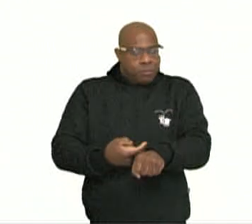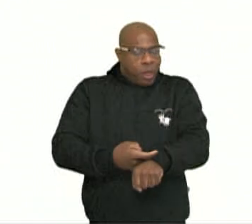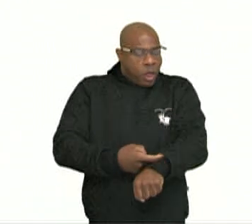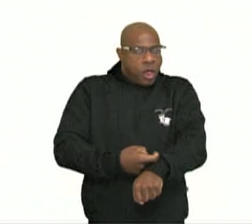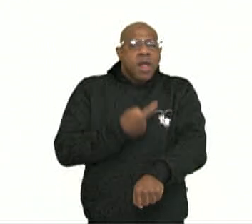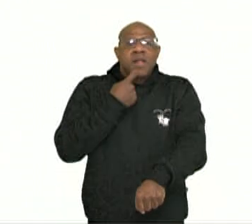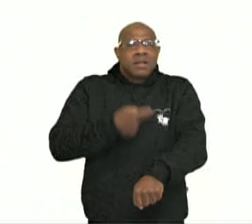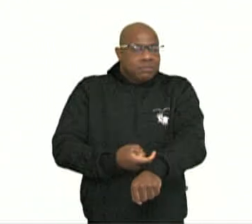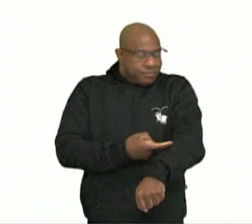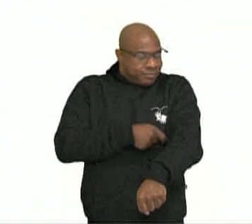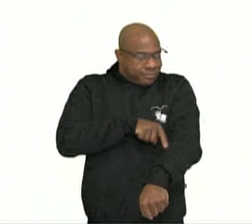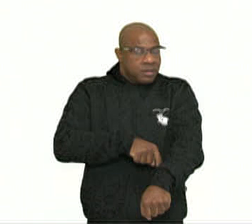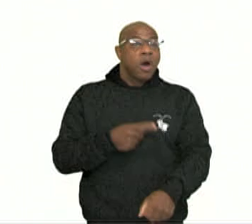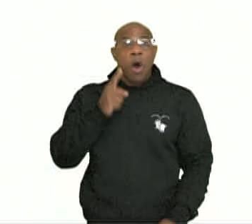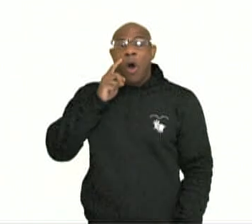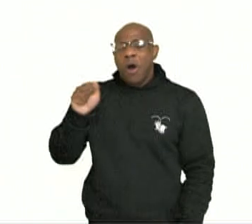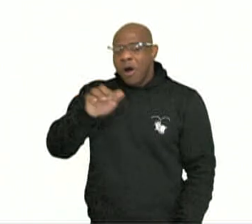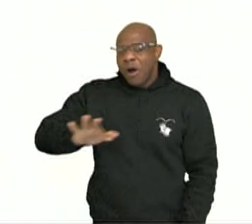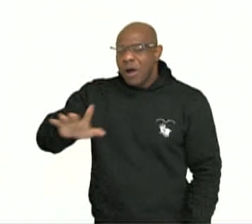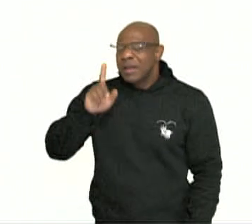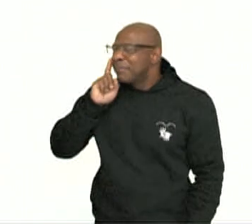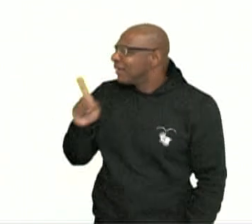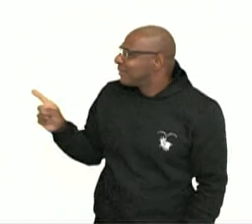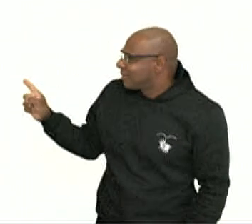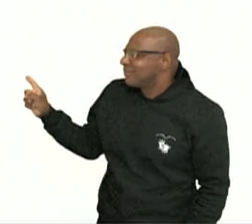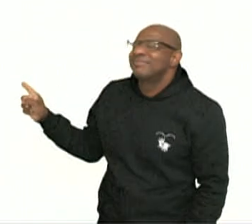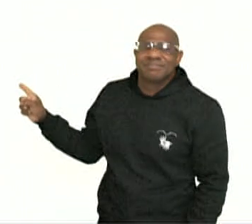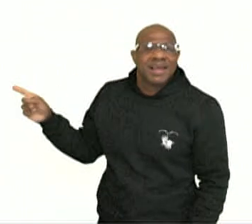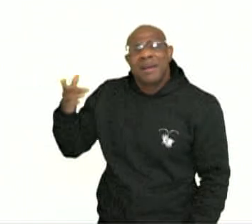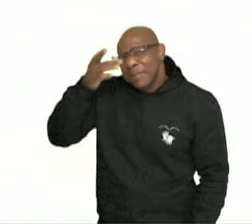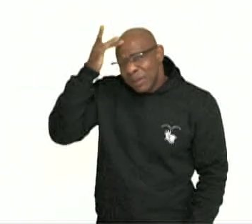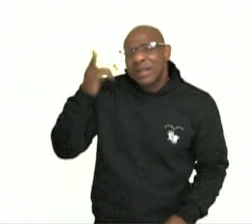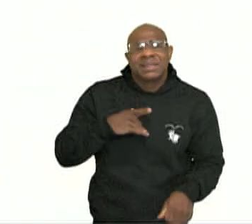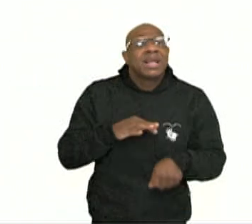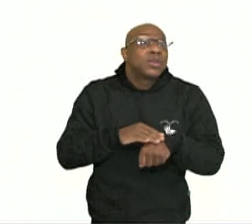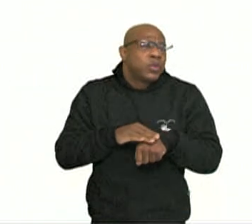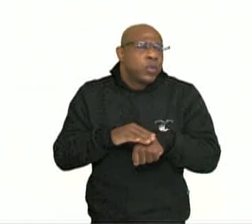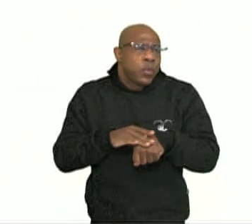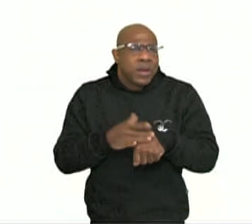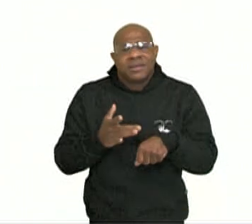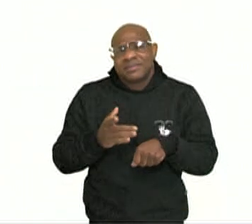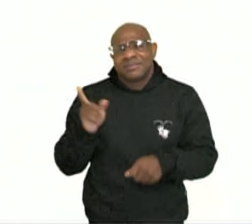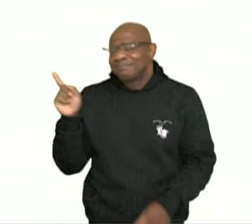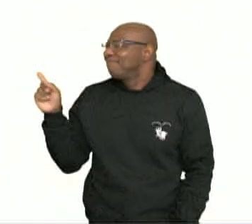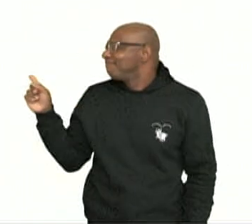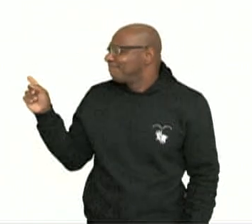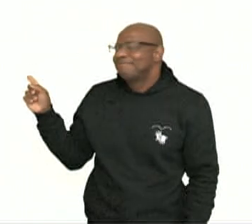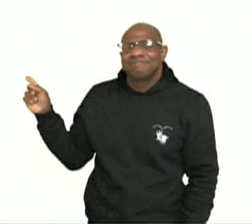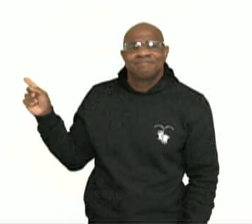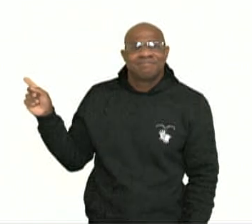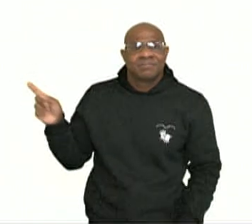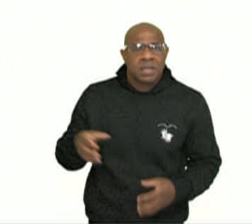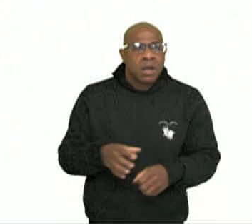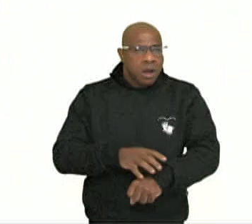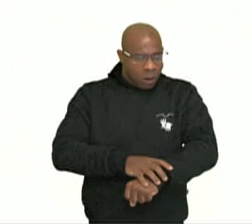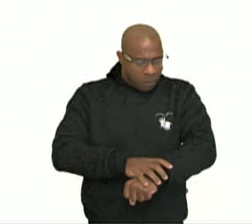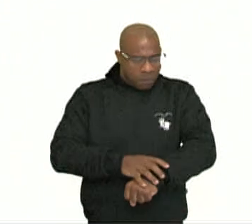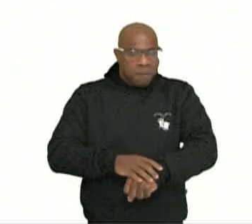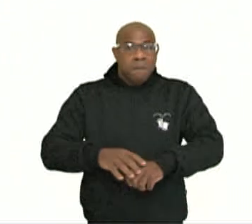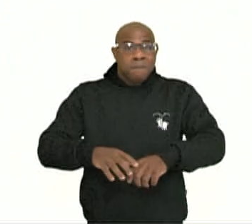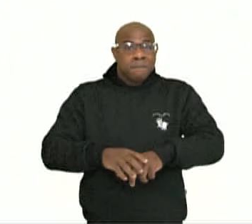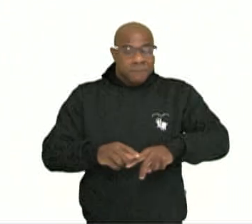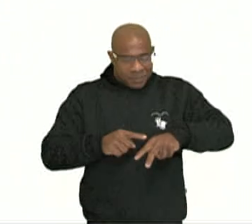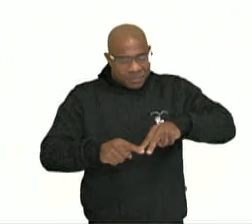imagem bela, porque ela retrata para nós uma pessoa infectada por uma doença que foi, né, transmitida ali